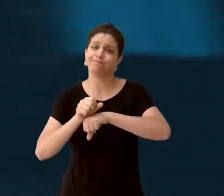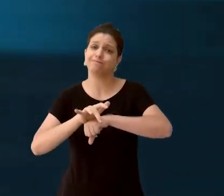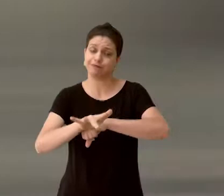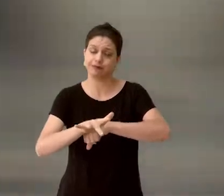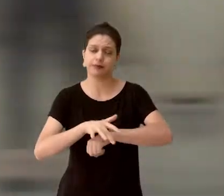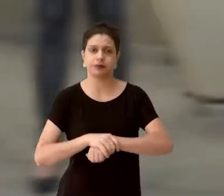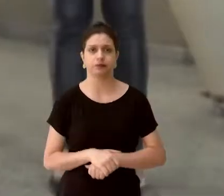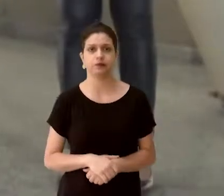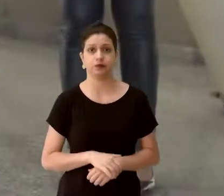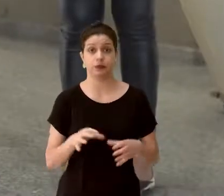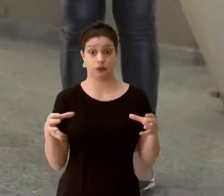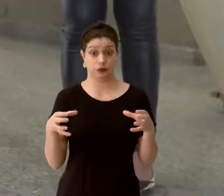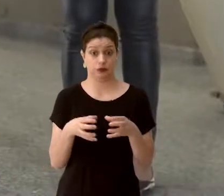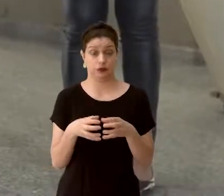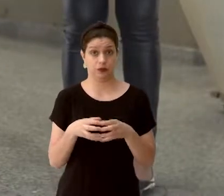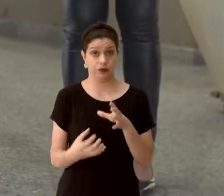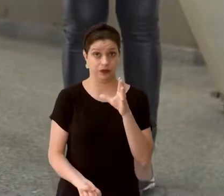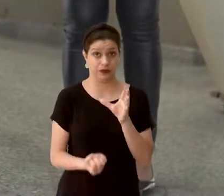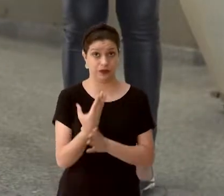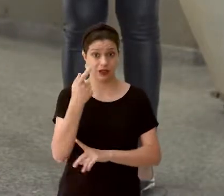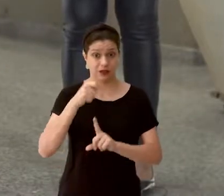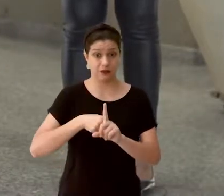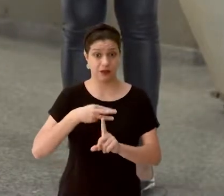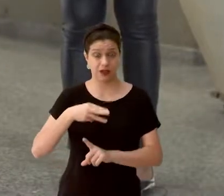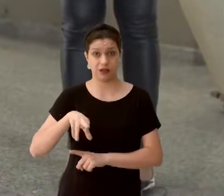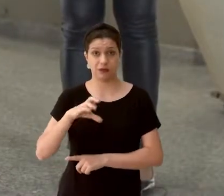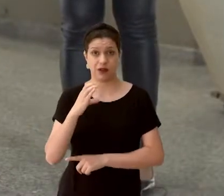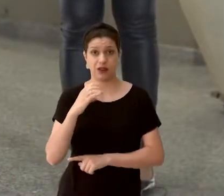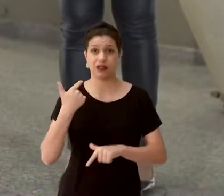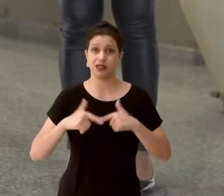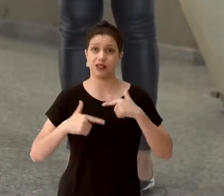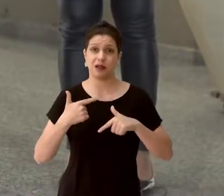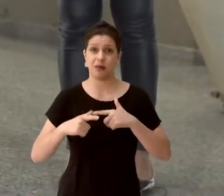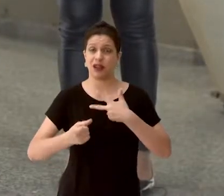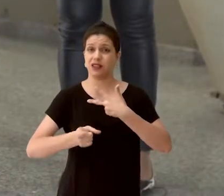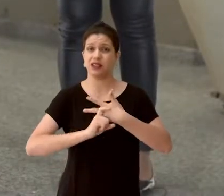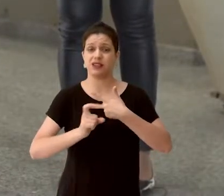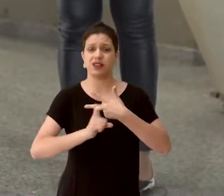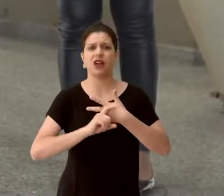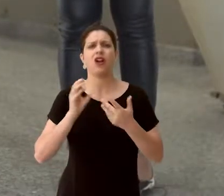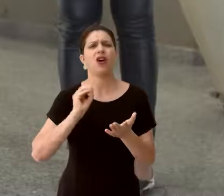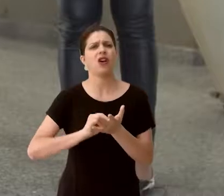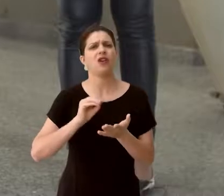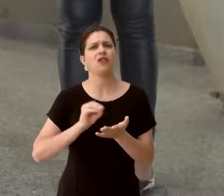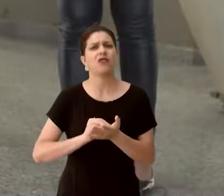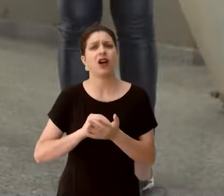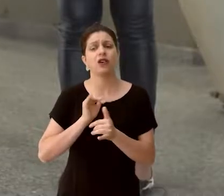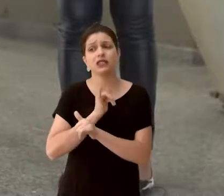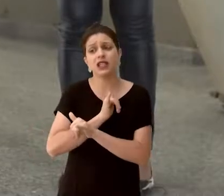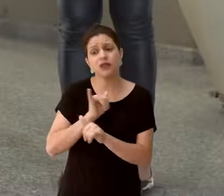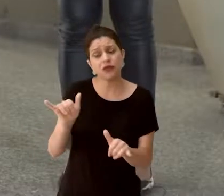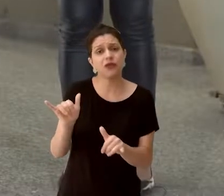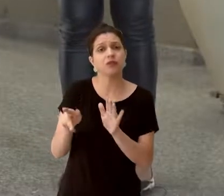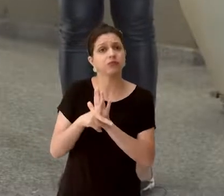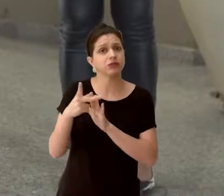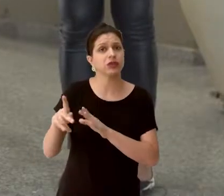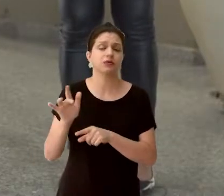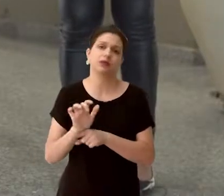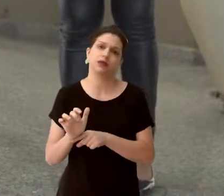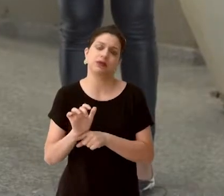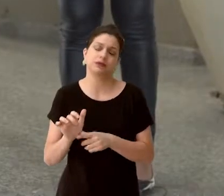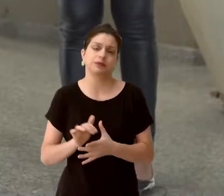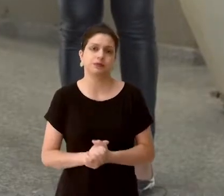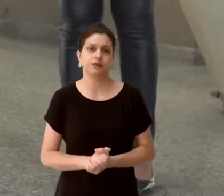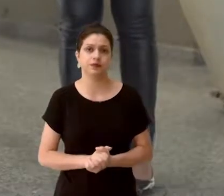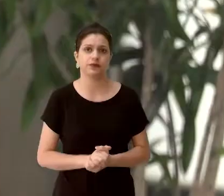confirmados. A comissão, criada em março para acompanhar as ações do Executivo, não estava recebendo informações